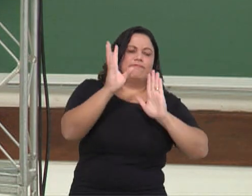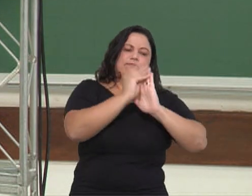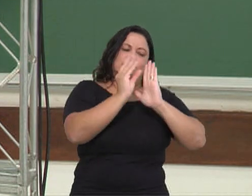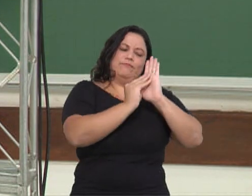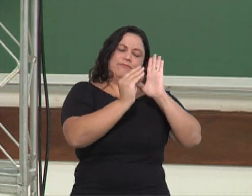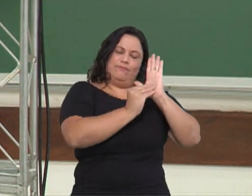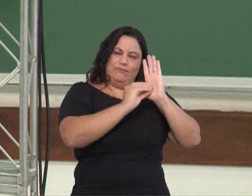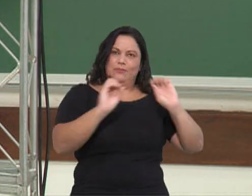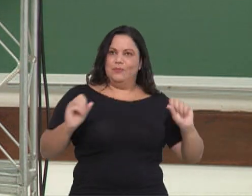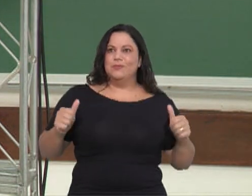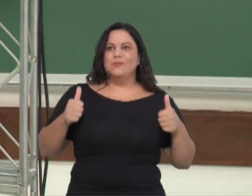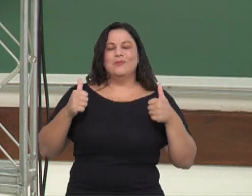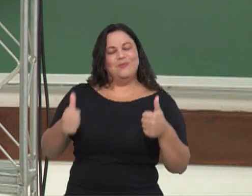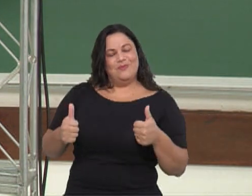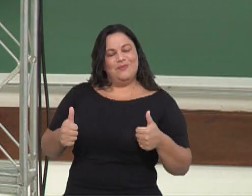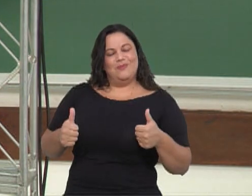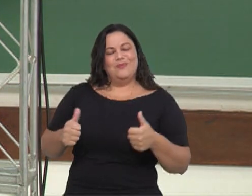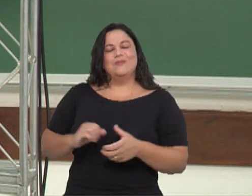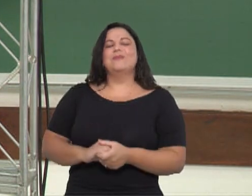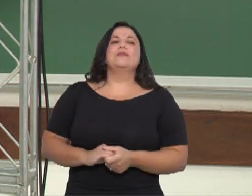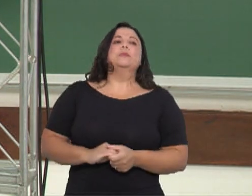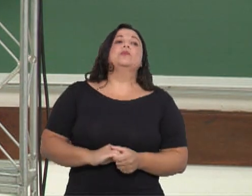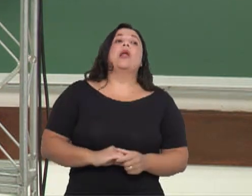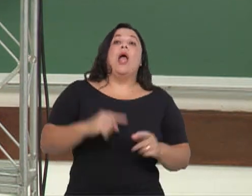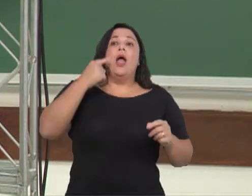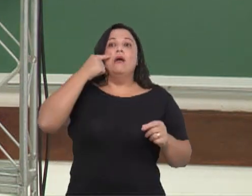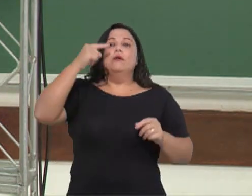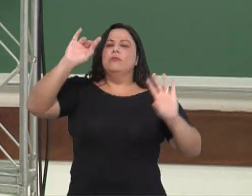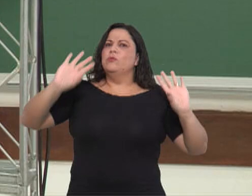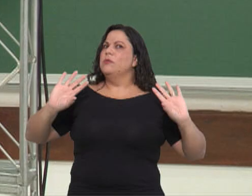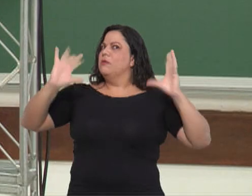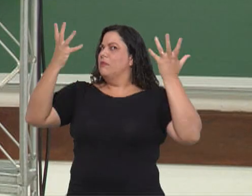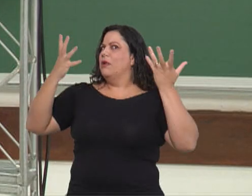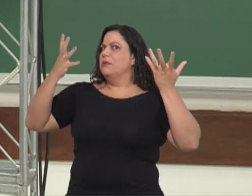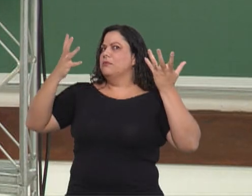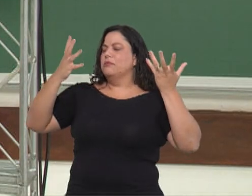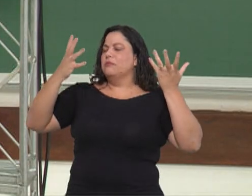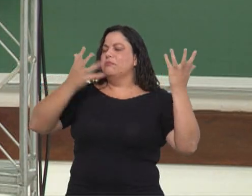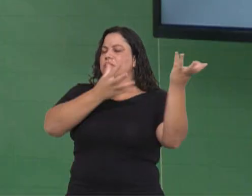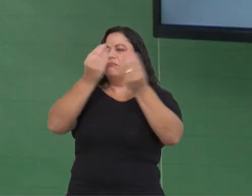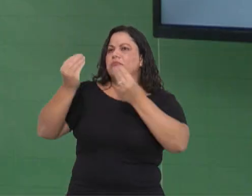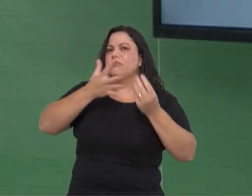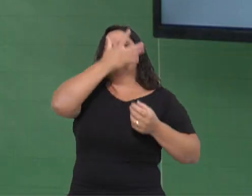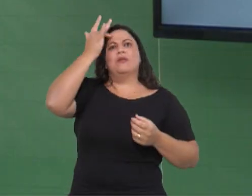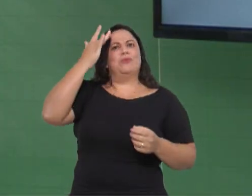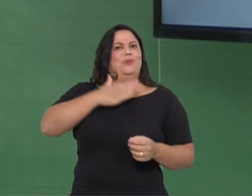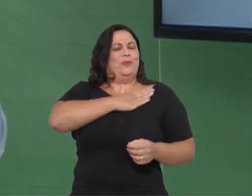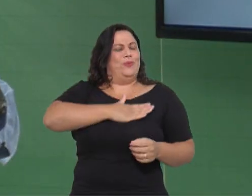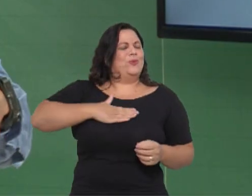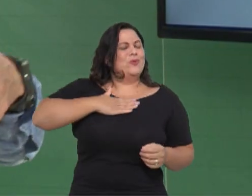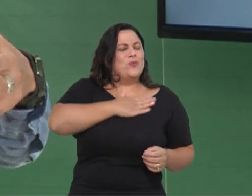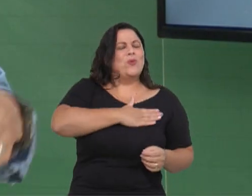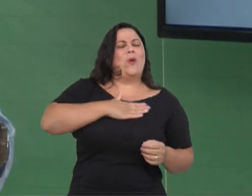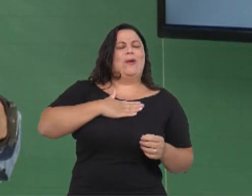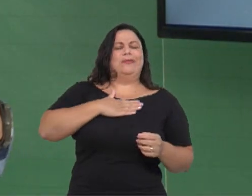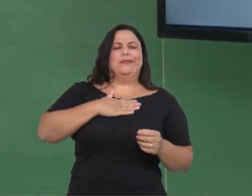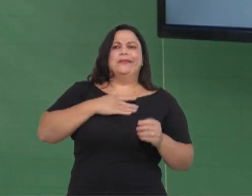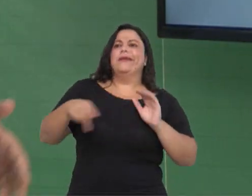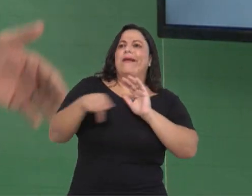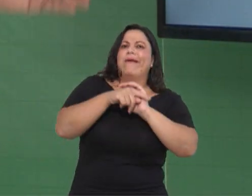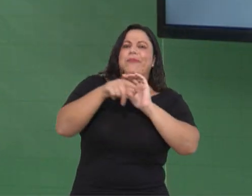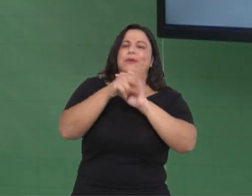aqui para uma festa que todo mundo gosta. No geral, as pessoas gostam muito e faz parte da nossa cultura nas